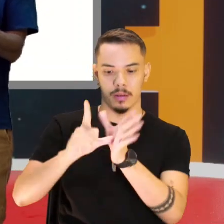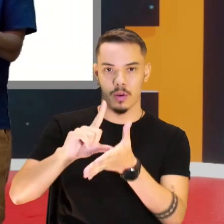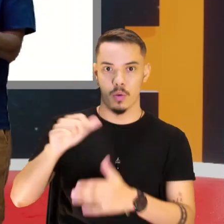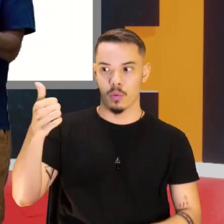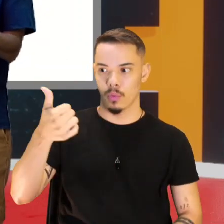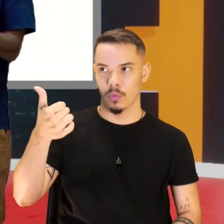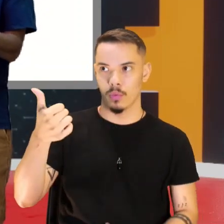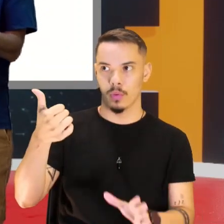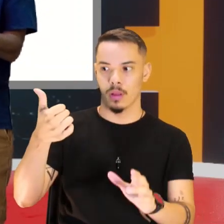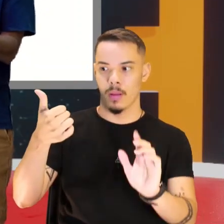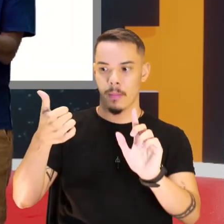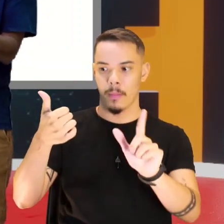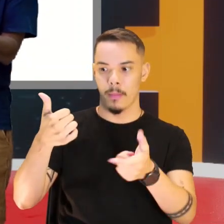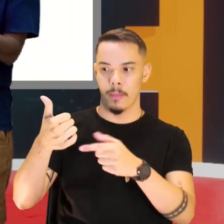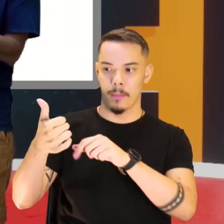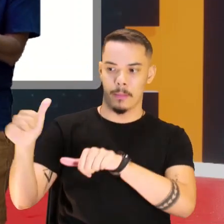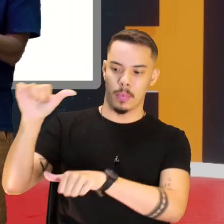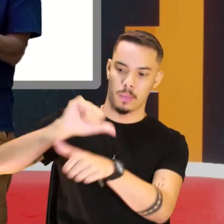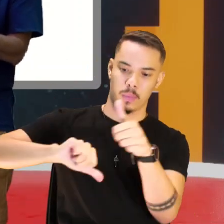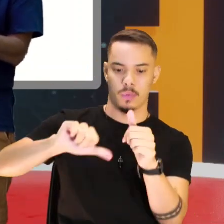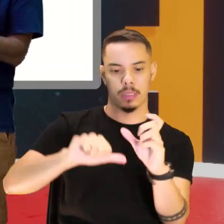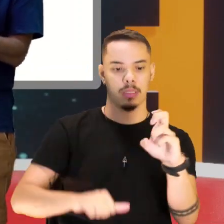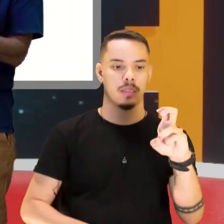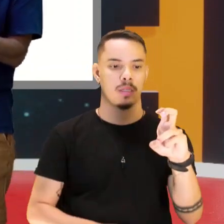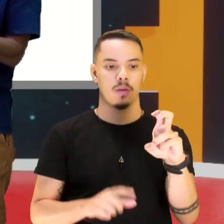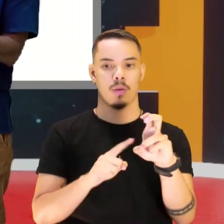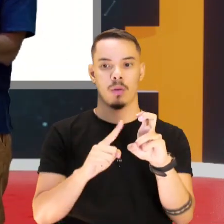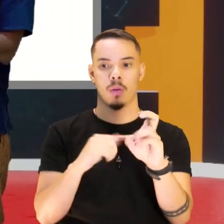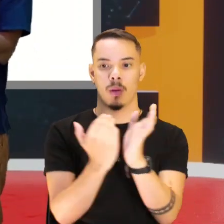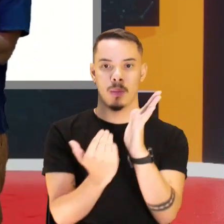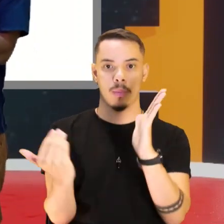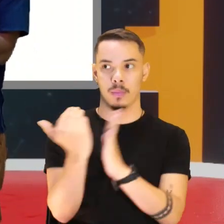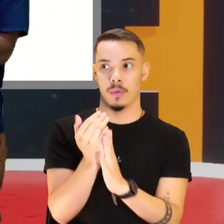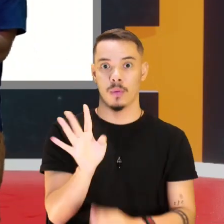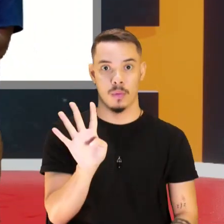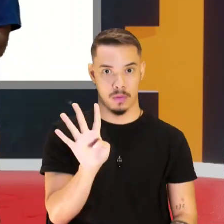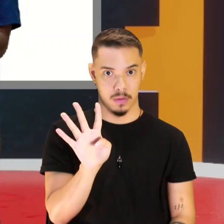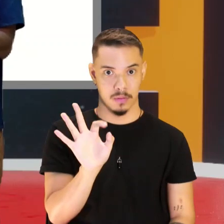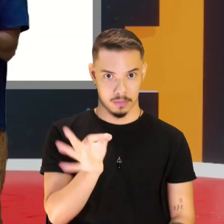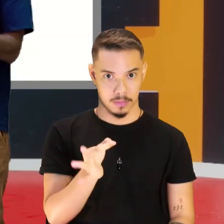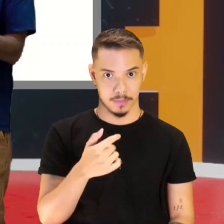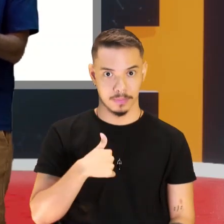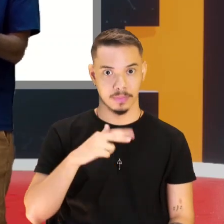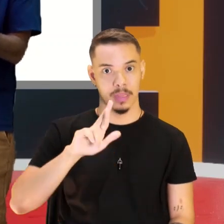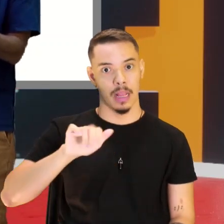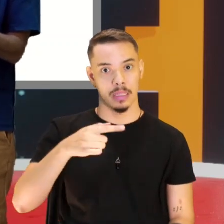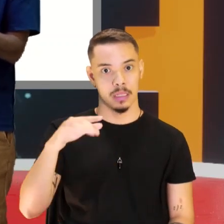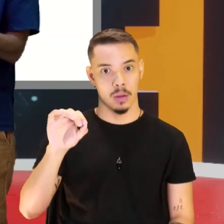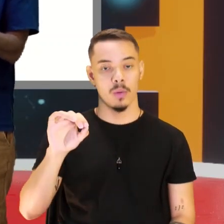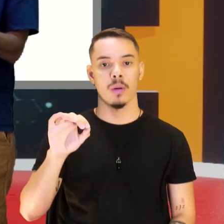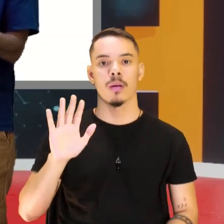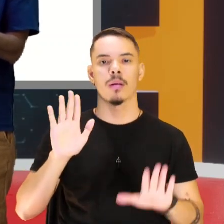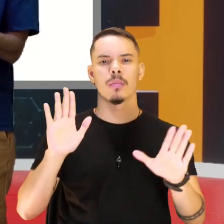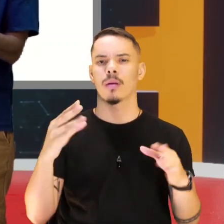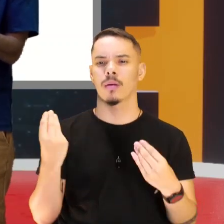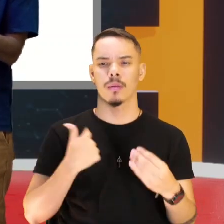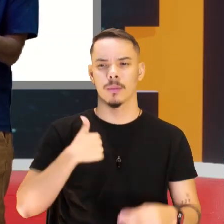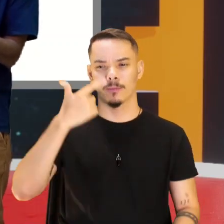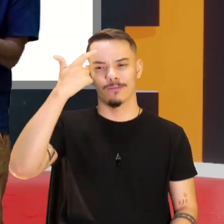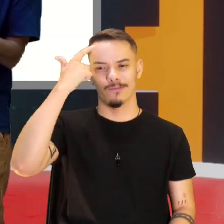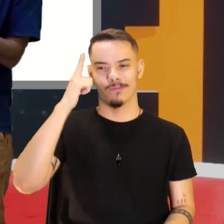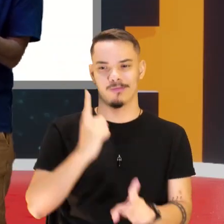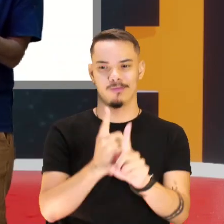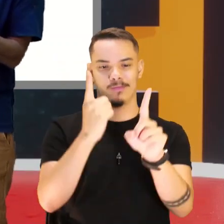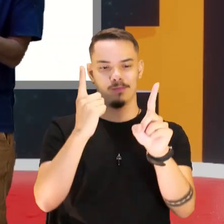para 5, então quanto que aumentou? Aumentou 4. Isso é minha razão. Como é que eu faço para descobrir quanto que aumentou? Eu